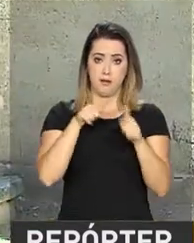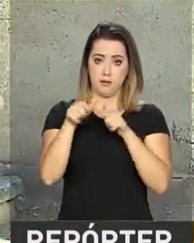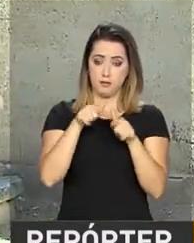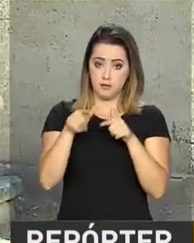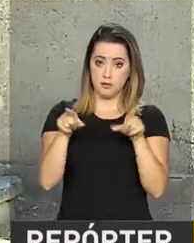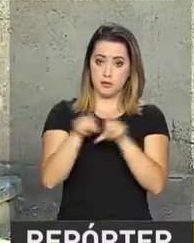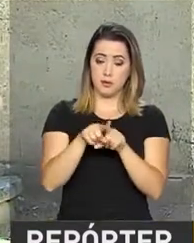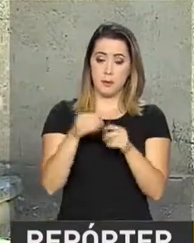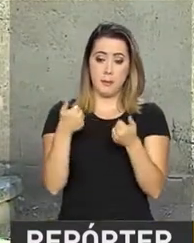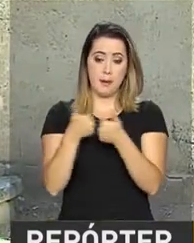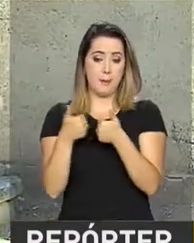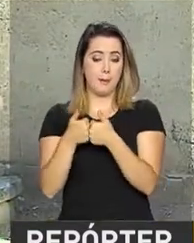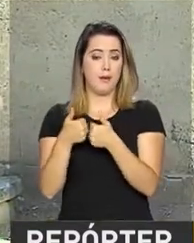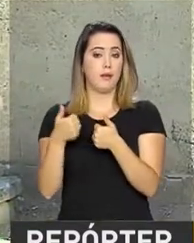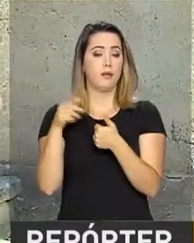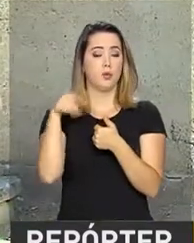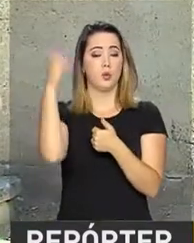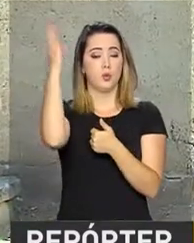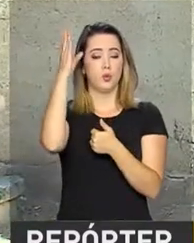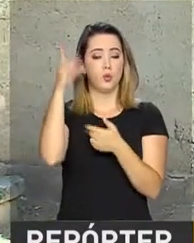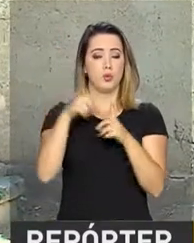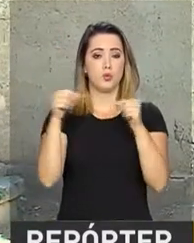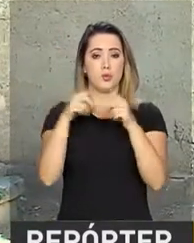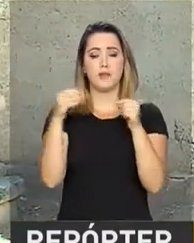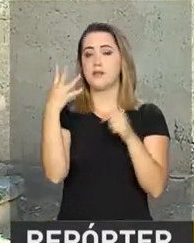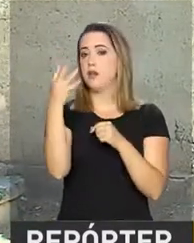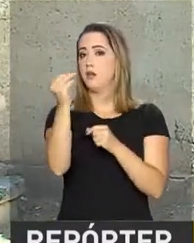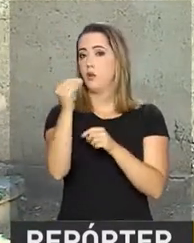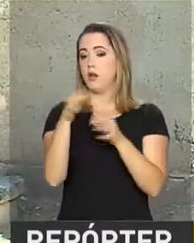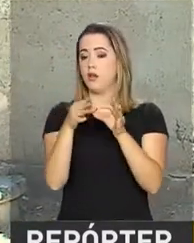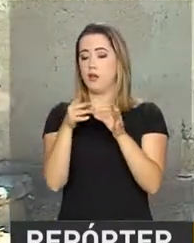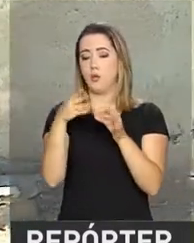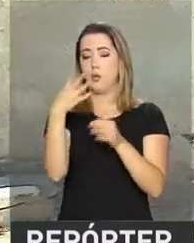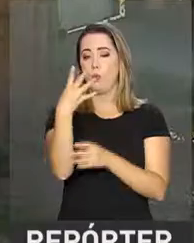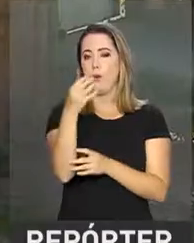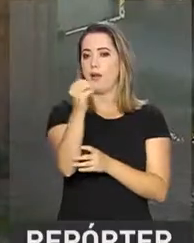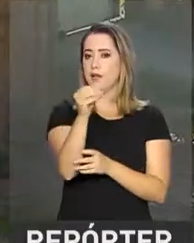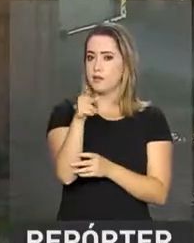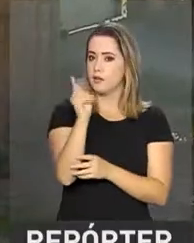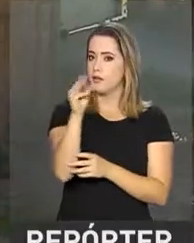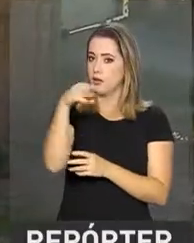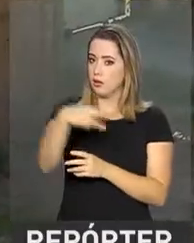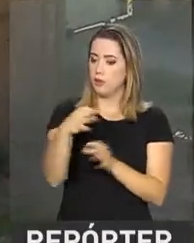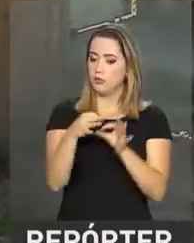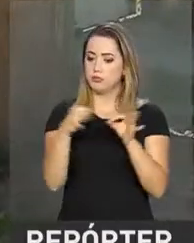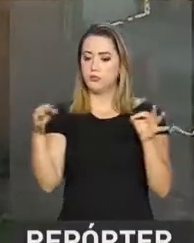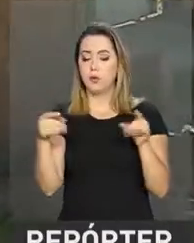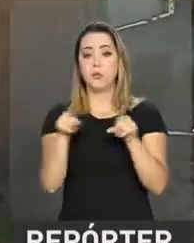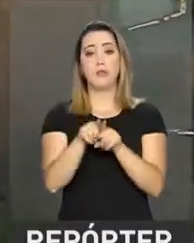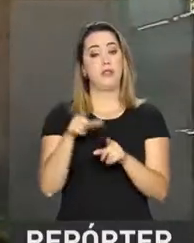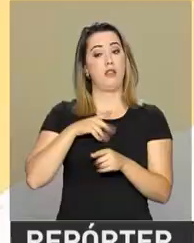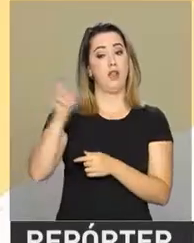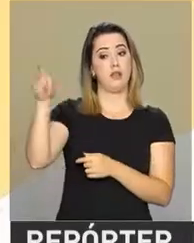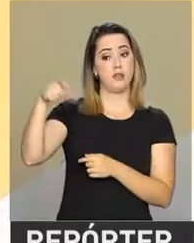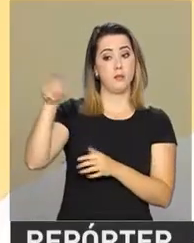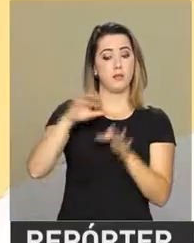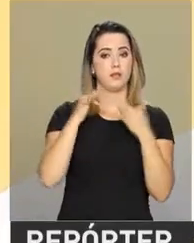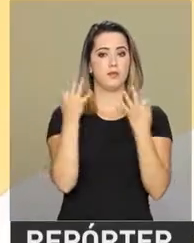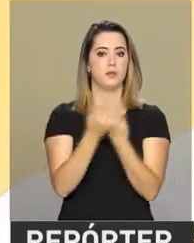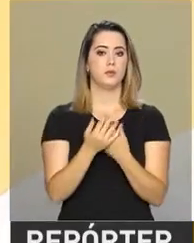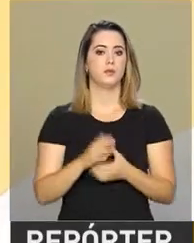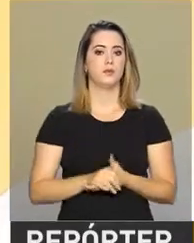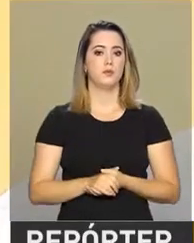cerca de 40 km de brasília conta com um benefício do programa bolsa família para garantir a educação dos filhos se eu não